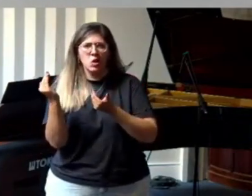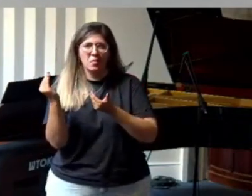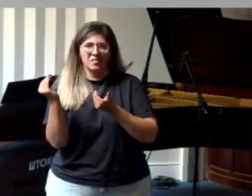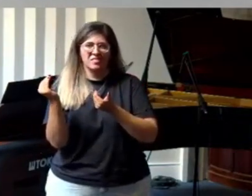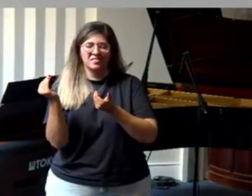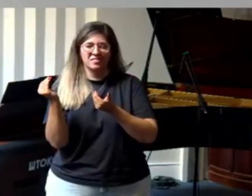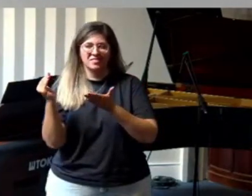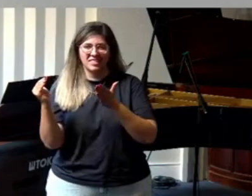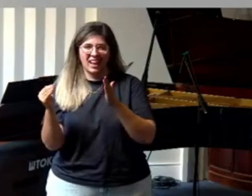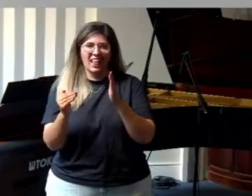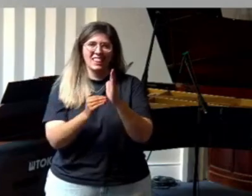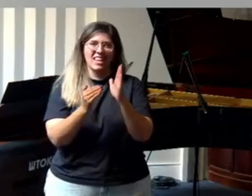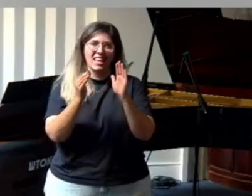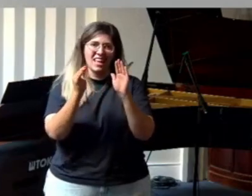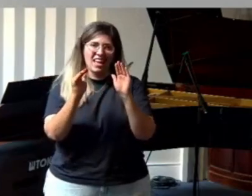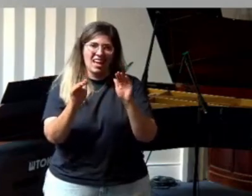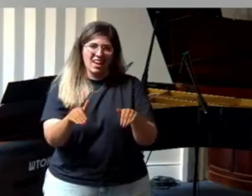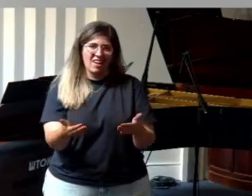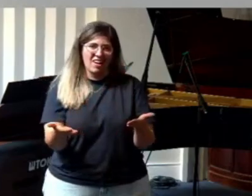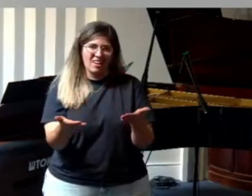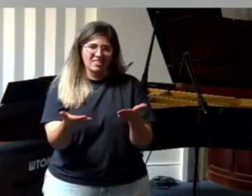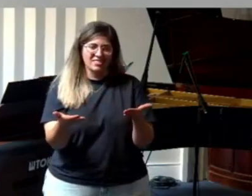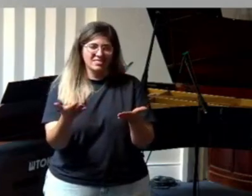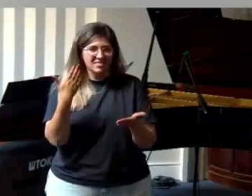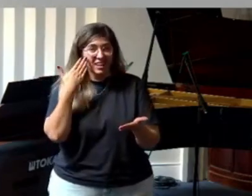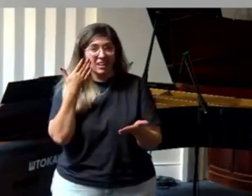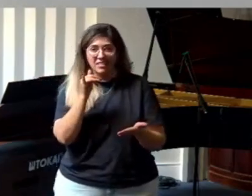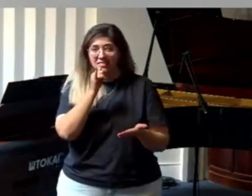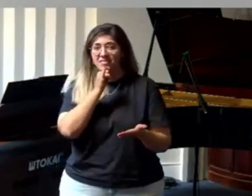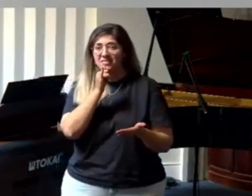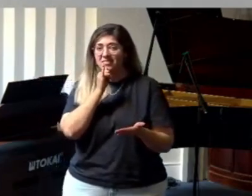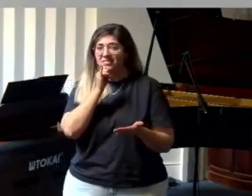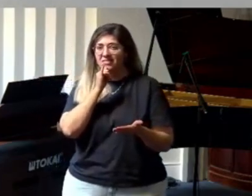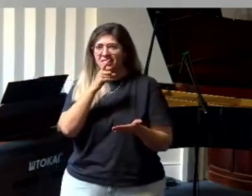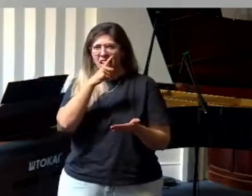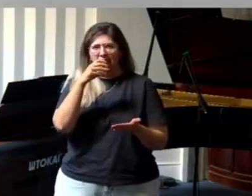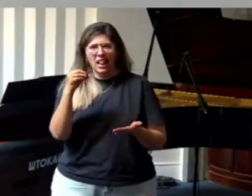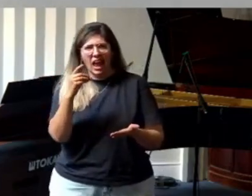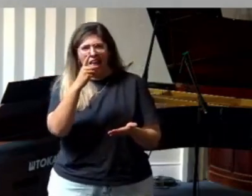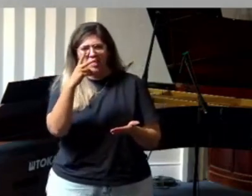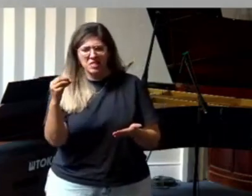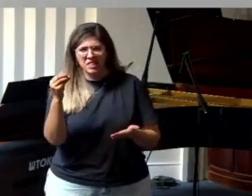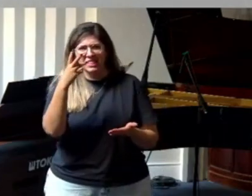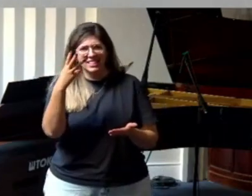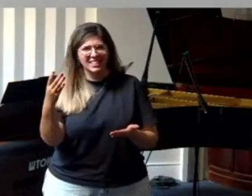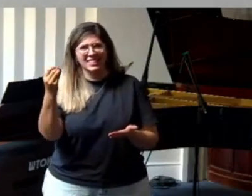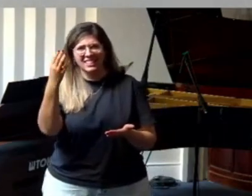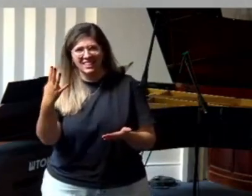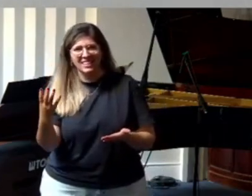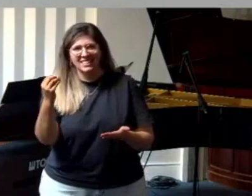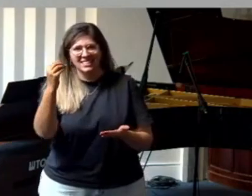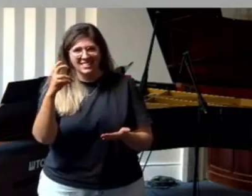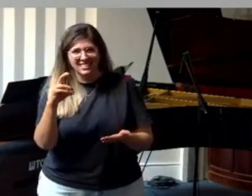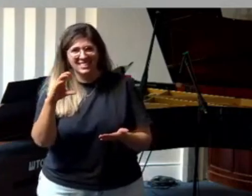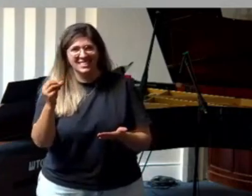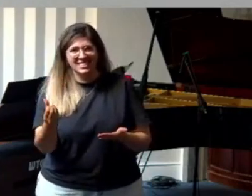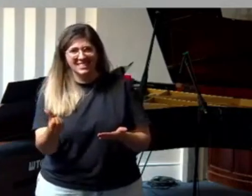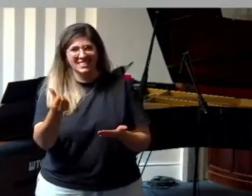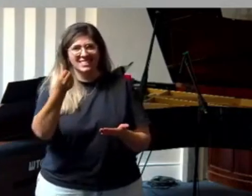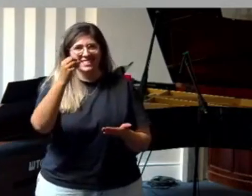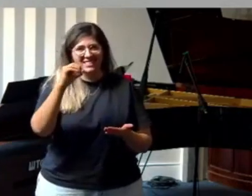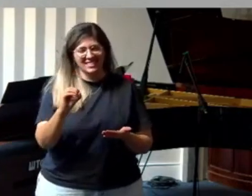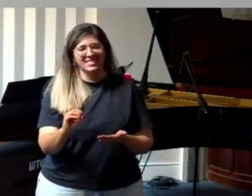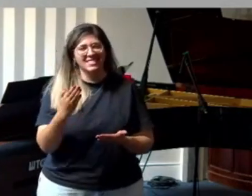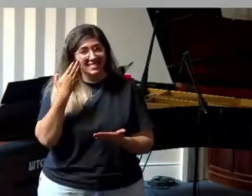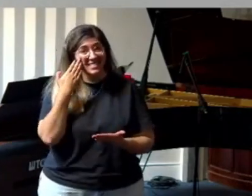isso, normalmente os idosos são exemplos para nós. Lá se vão 10 anos, 20 anos, 30 anos, 40 anos, 50